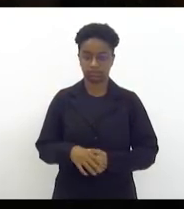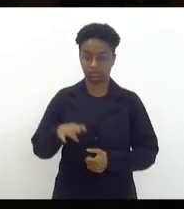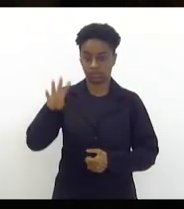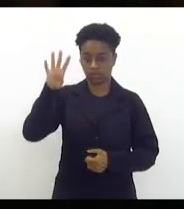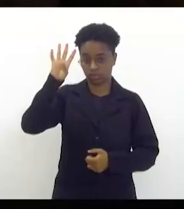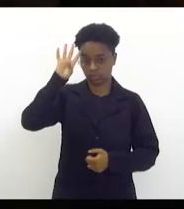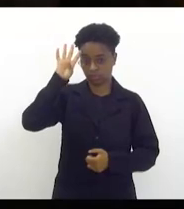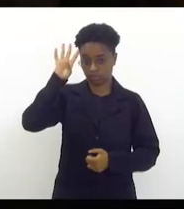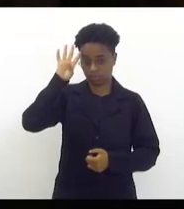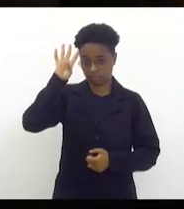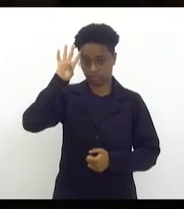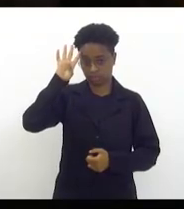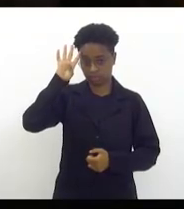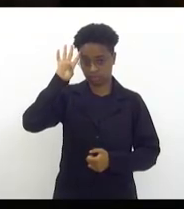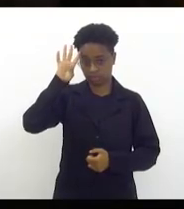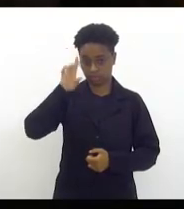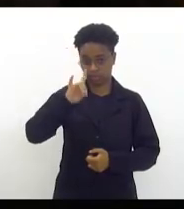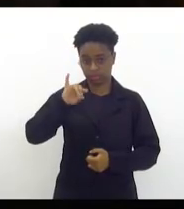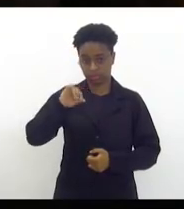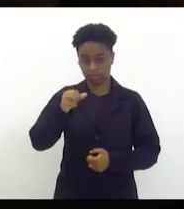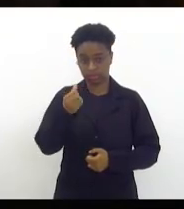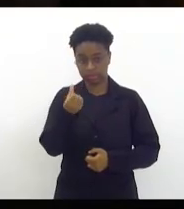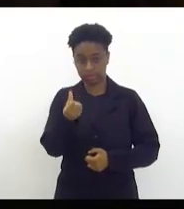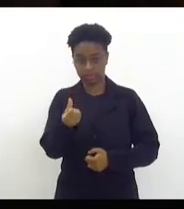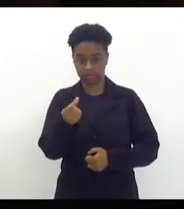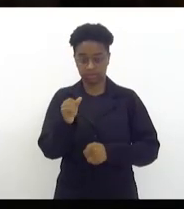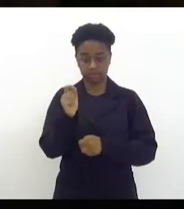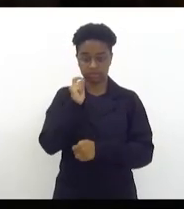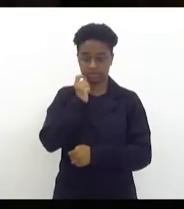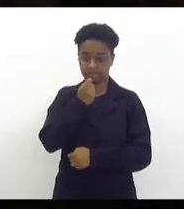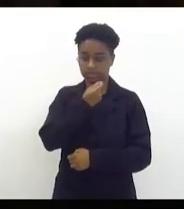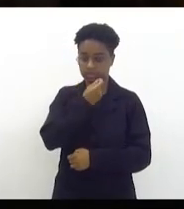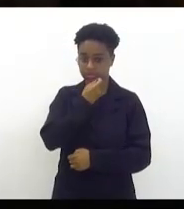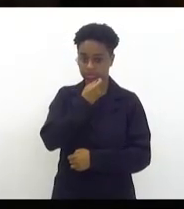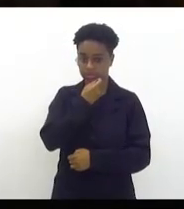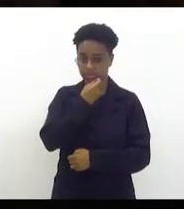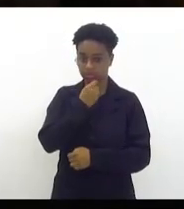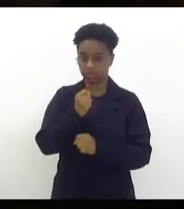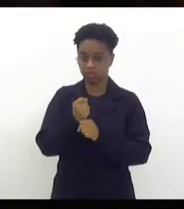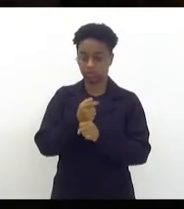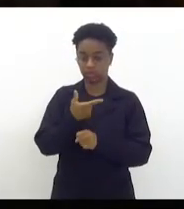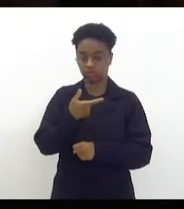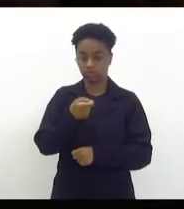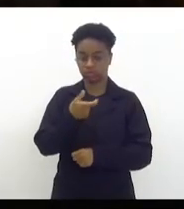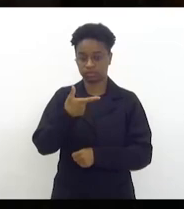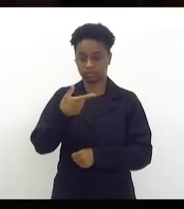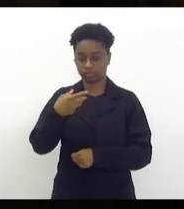Quarta-feira, 6 de setembro de 2023.